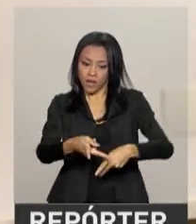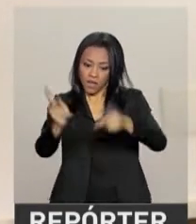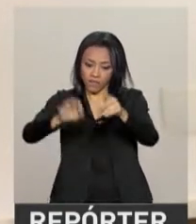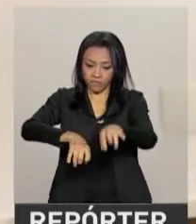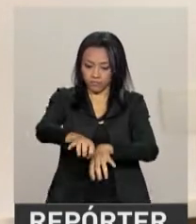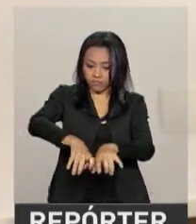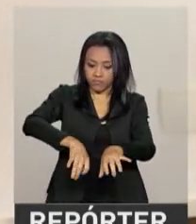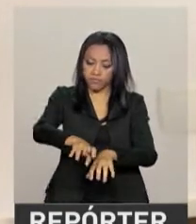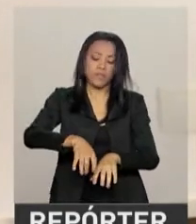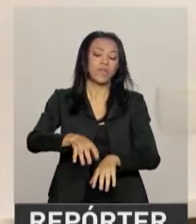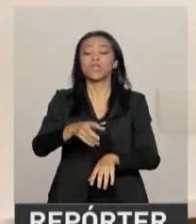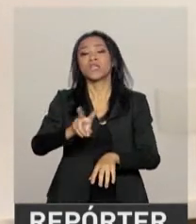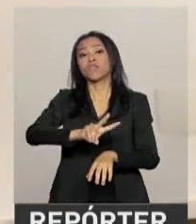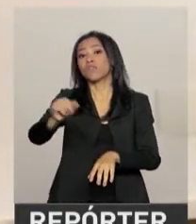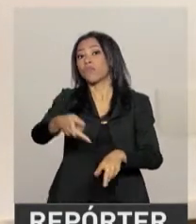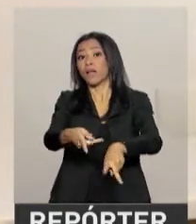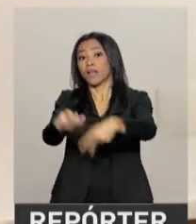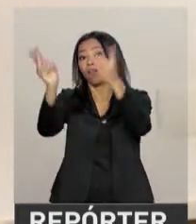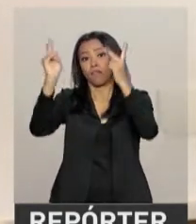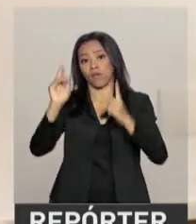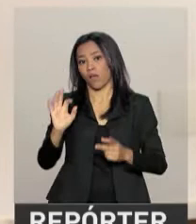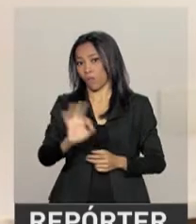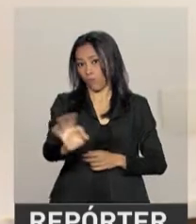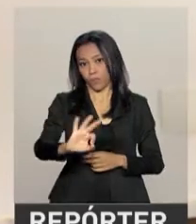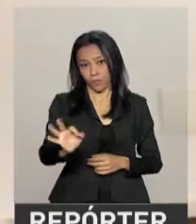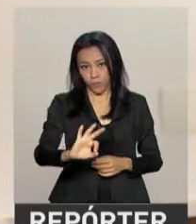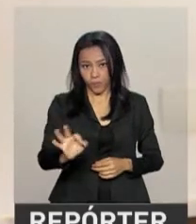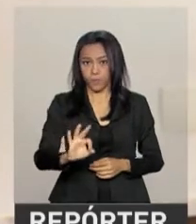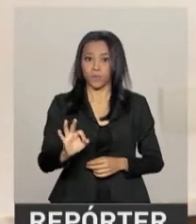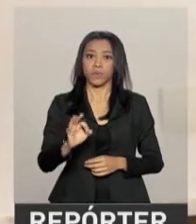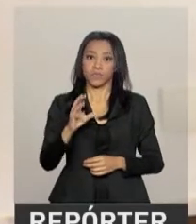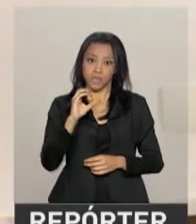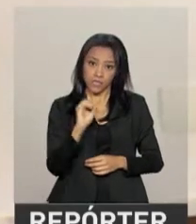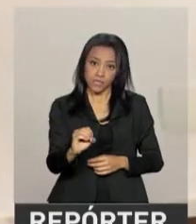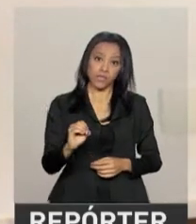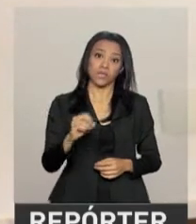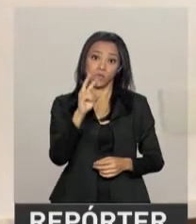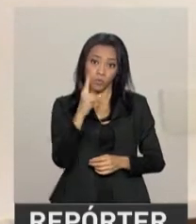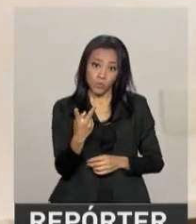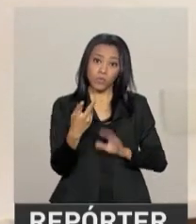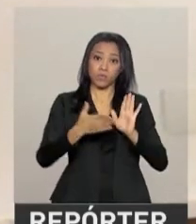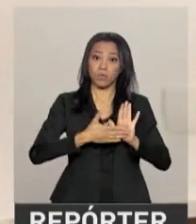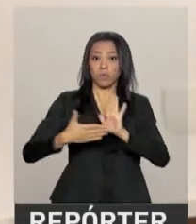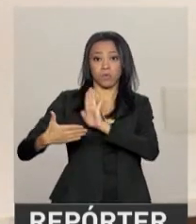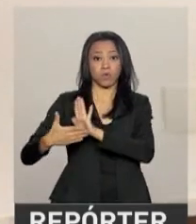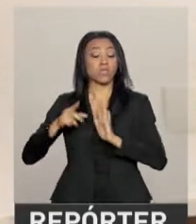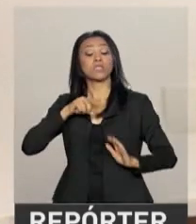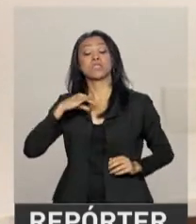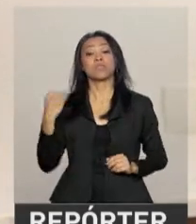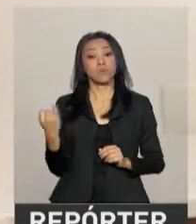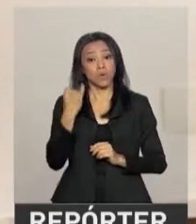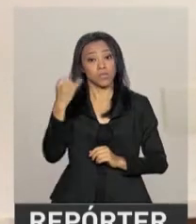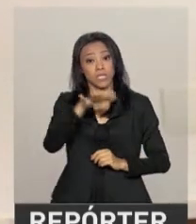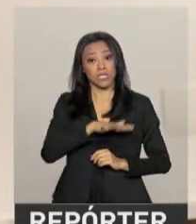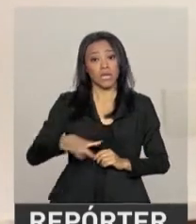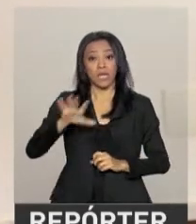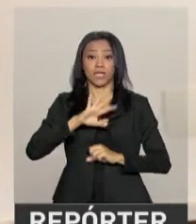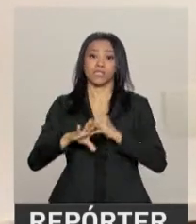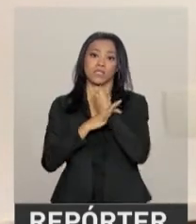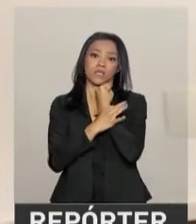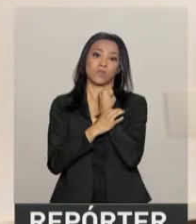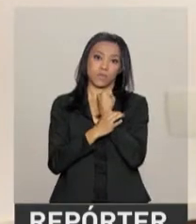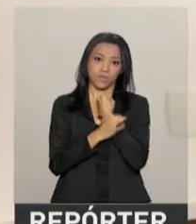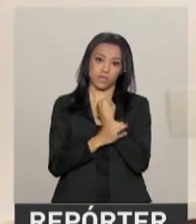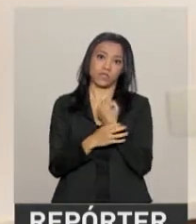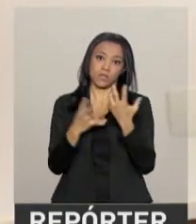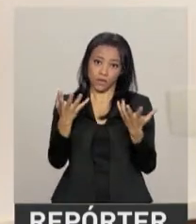conseguirá levar e, portanto, o produto do assalto será nulo, será zero. São 2 medidas importantes na área de segurança pública que eu faço